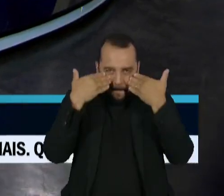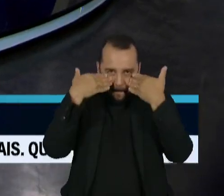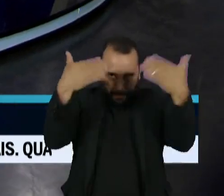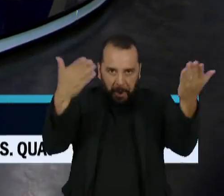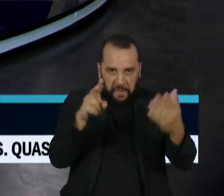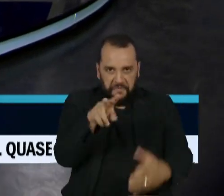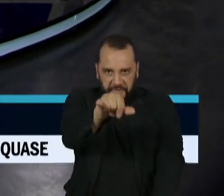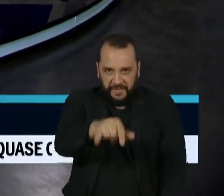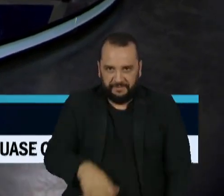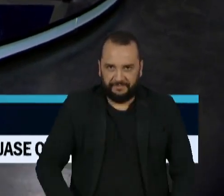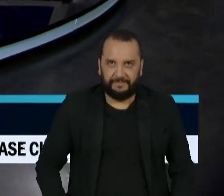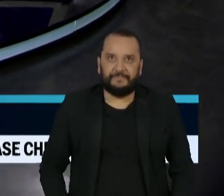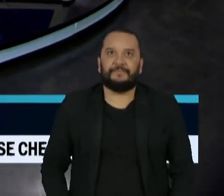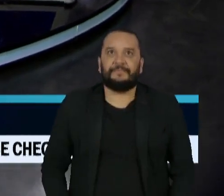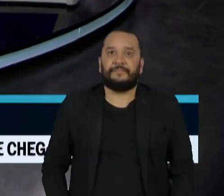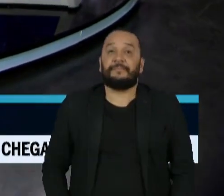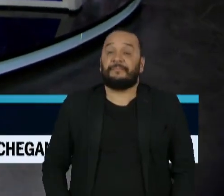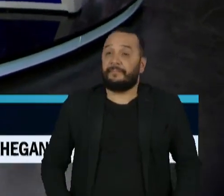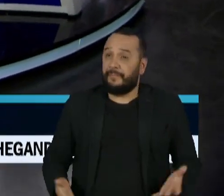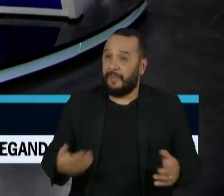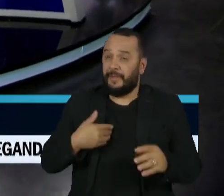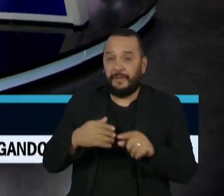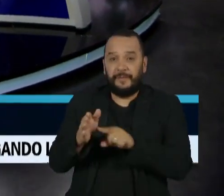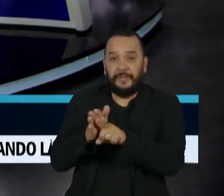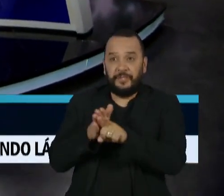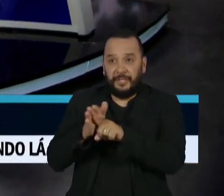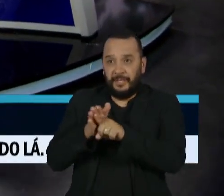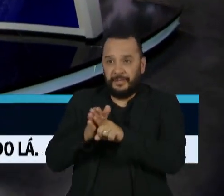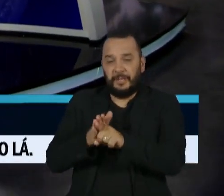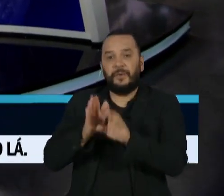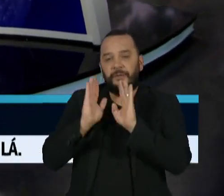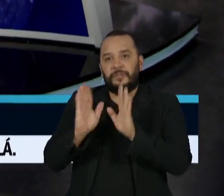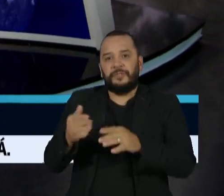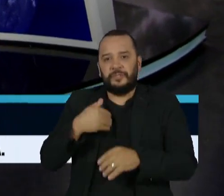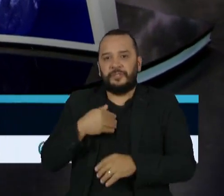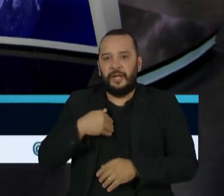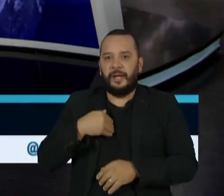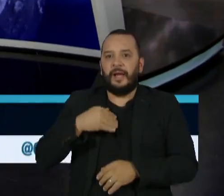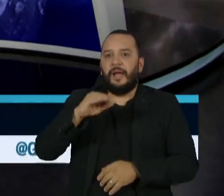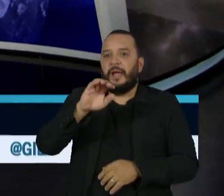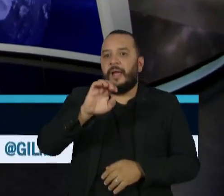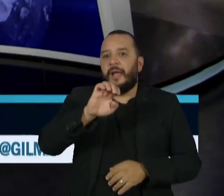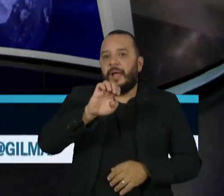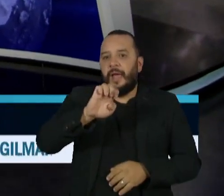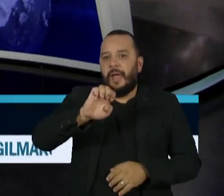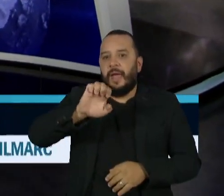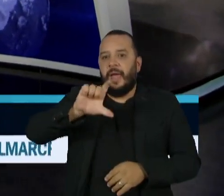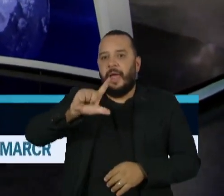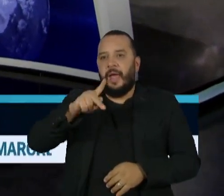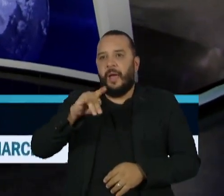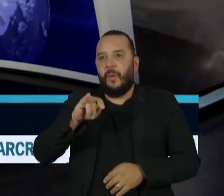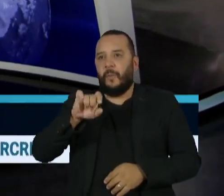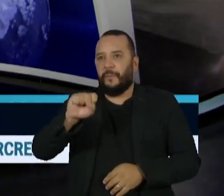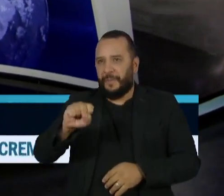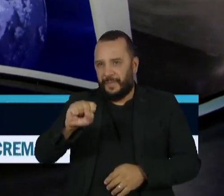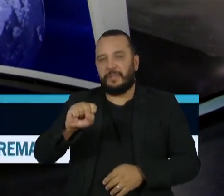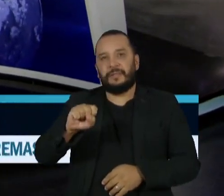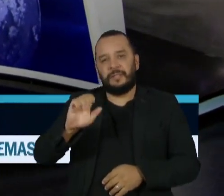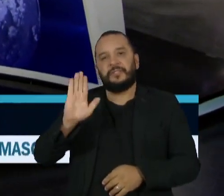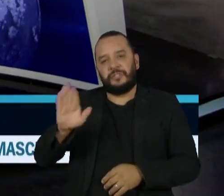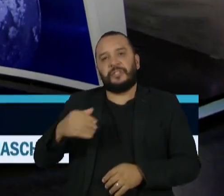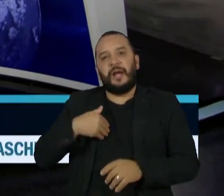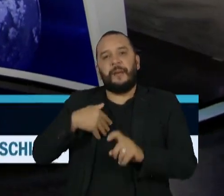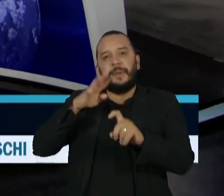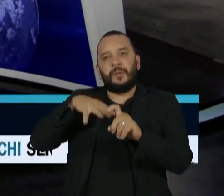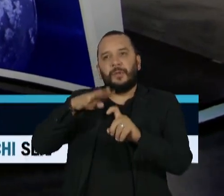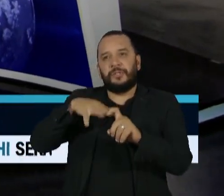É interessante o nome dessa operação, né? Elpis, na mitologia grega, significa a deusa da esperança. Como diz a nossa diretora de